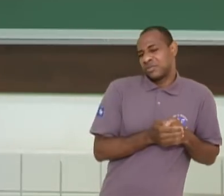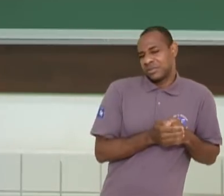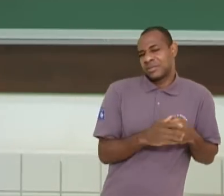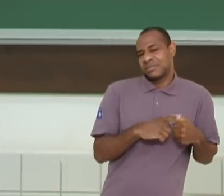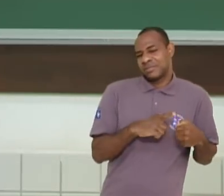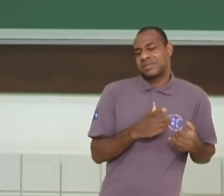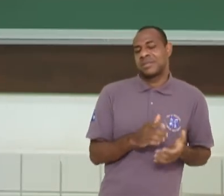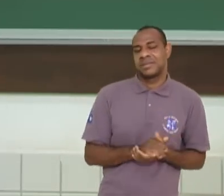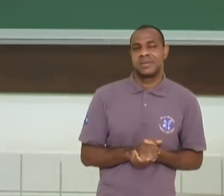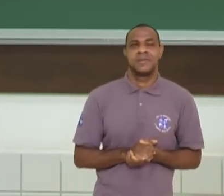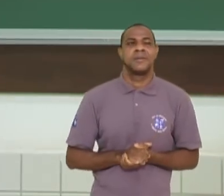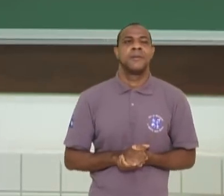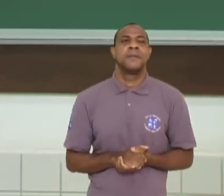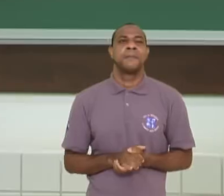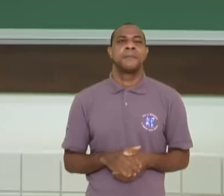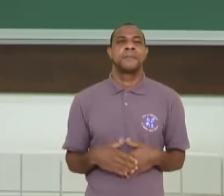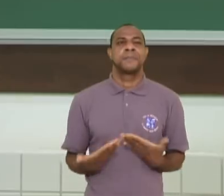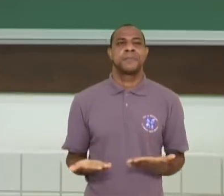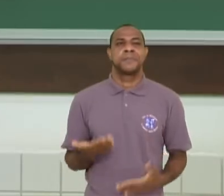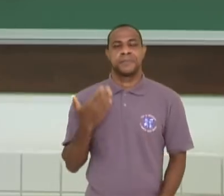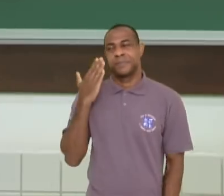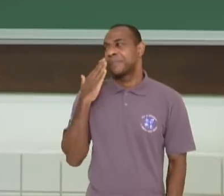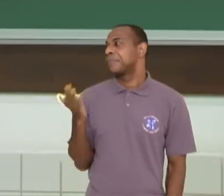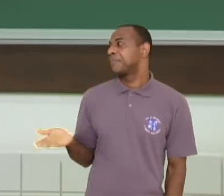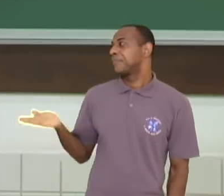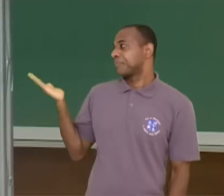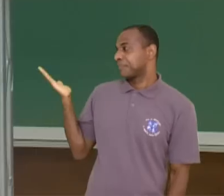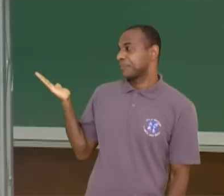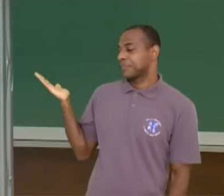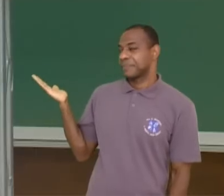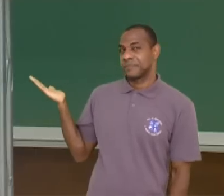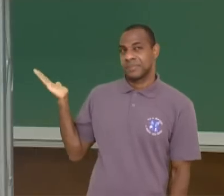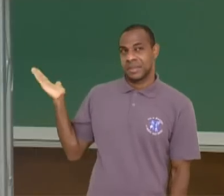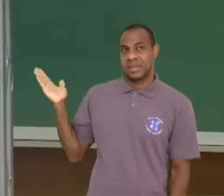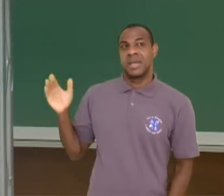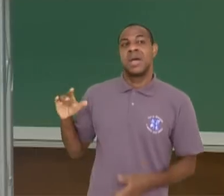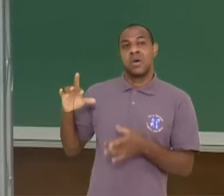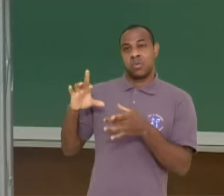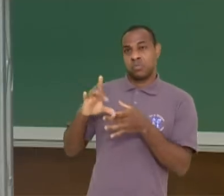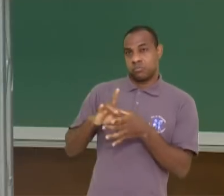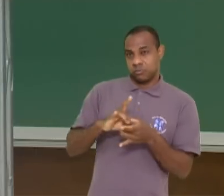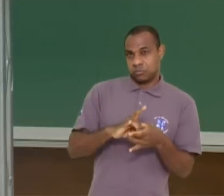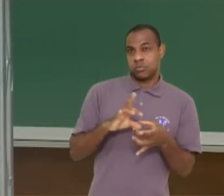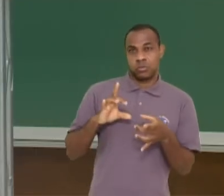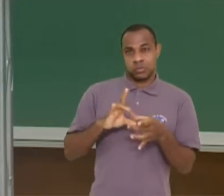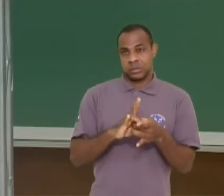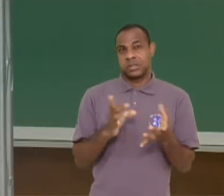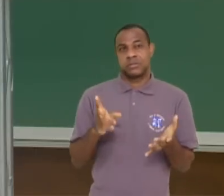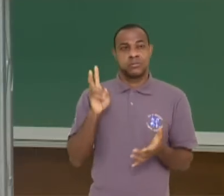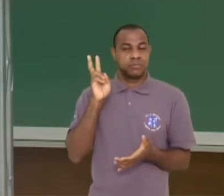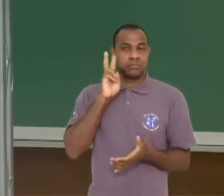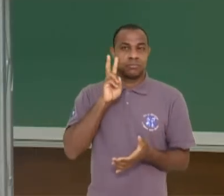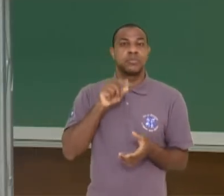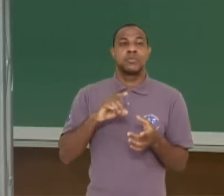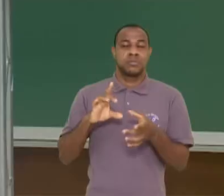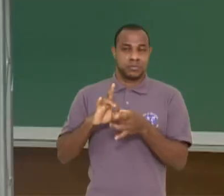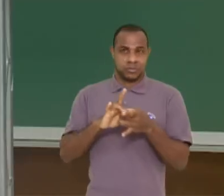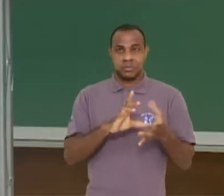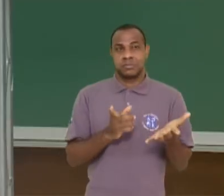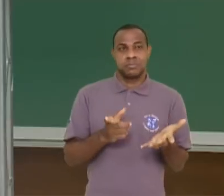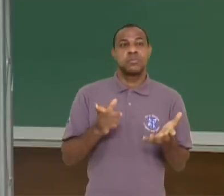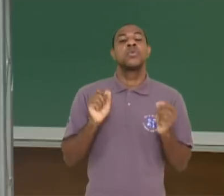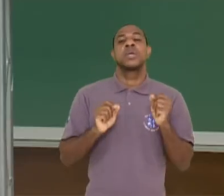escondidas aos olhos da igreja, né? Então, isso daí também entra dentro do contexto histórico do teatro, dentro do contexto histórico da